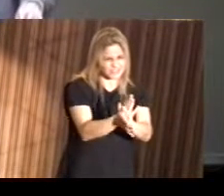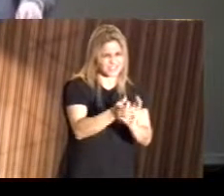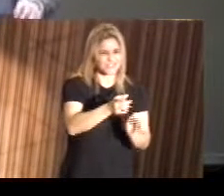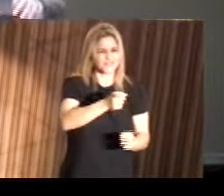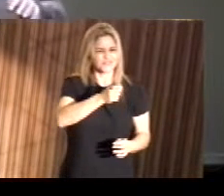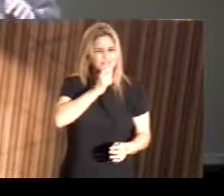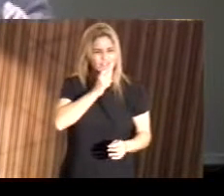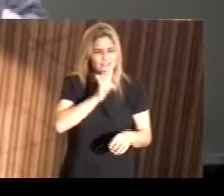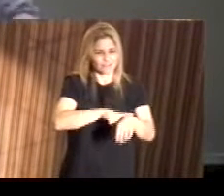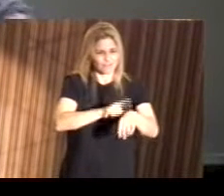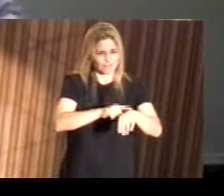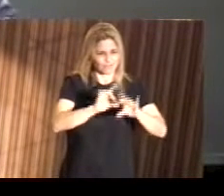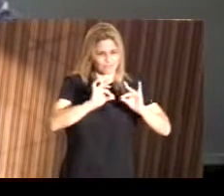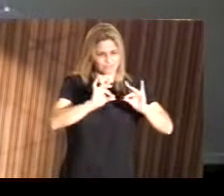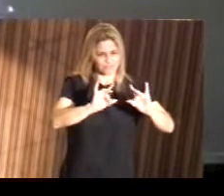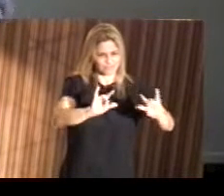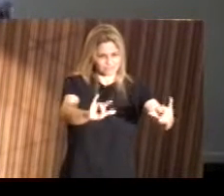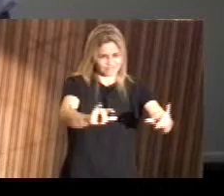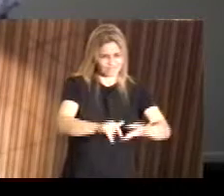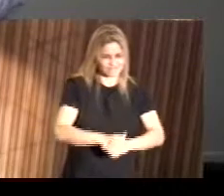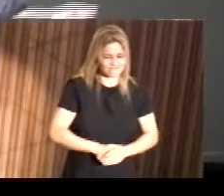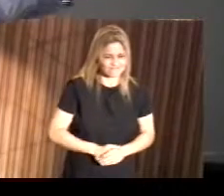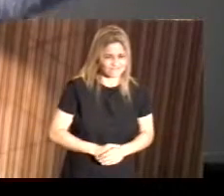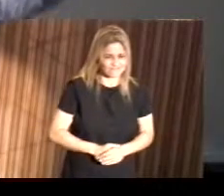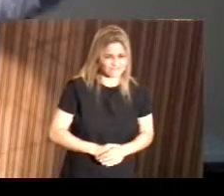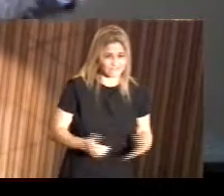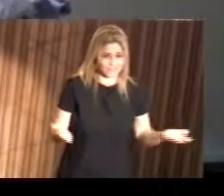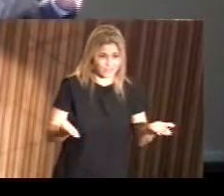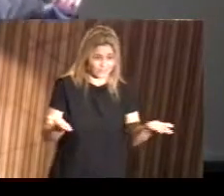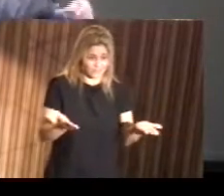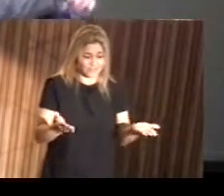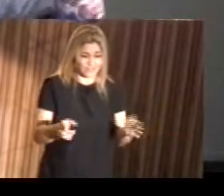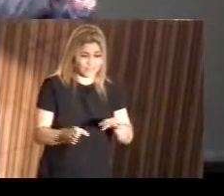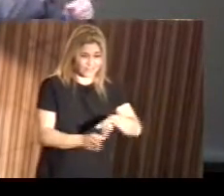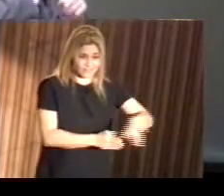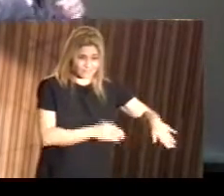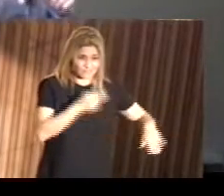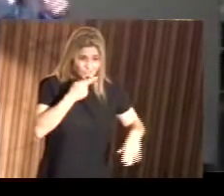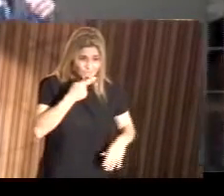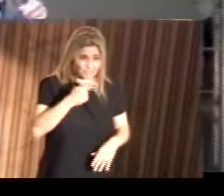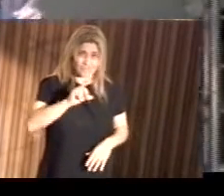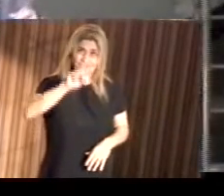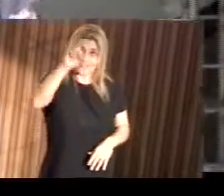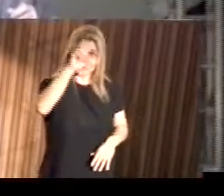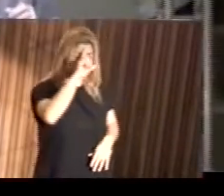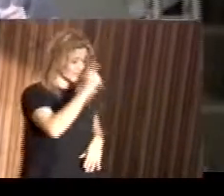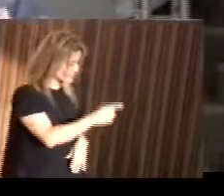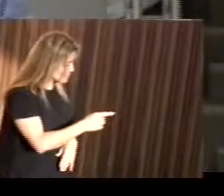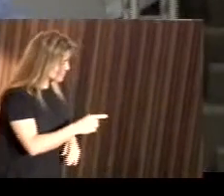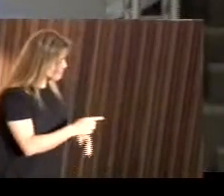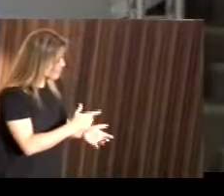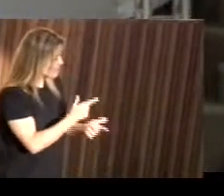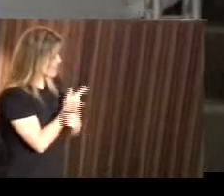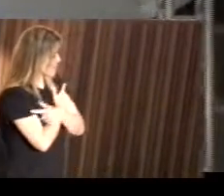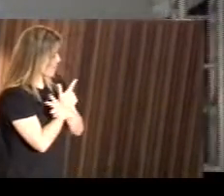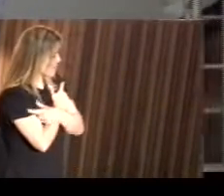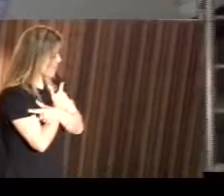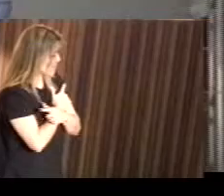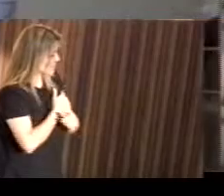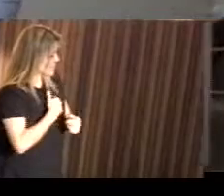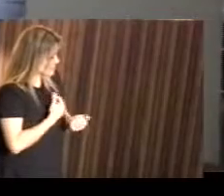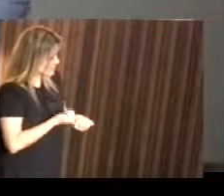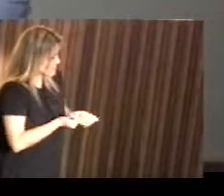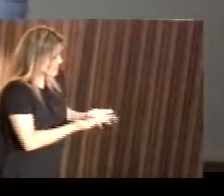para Ló, Ló, eu estou derramando graça de novo sobre a tua vida. Eu estou